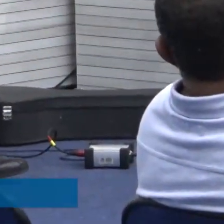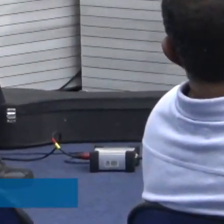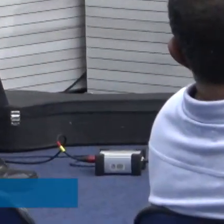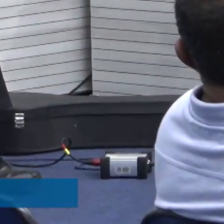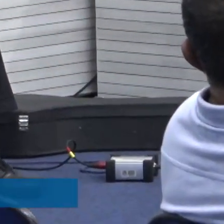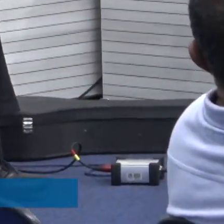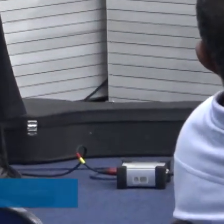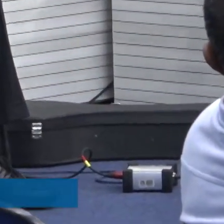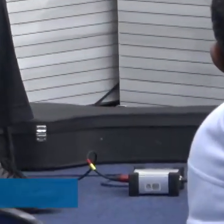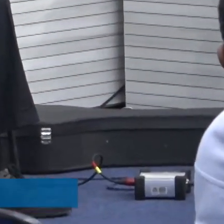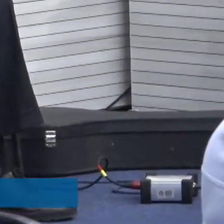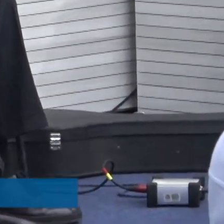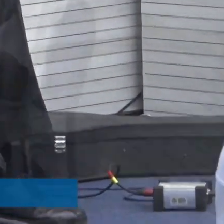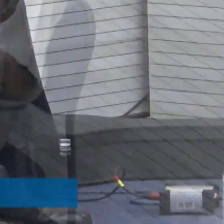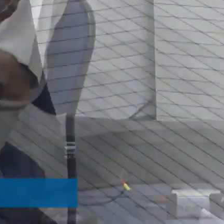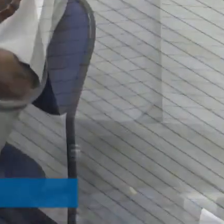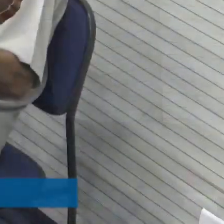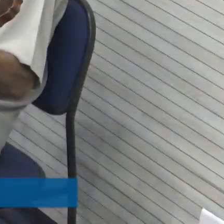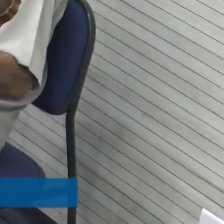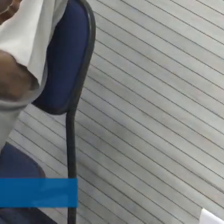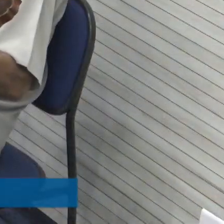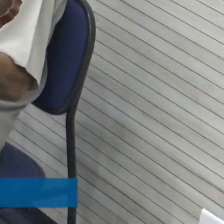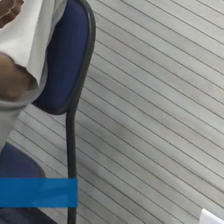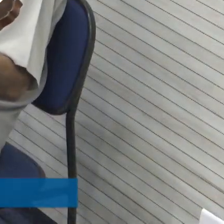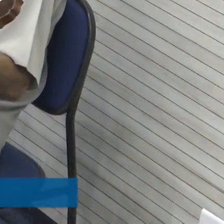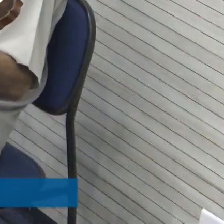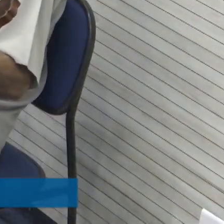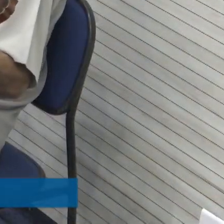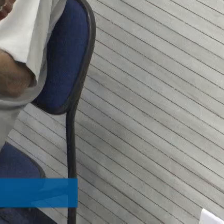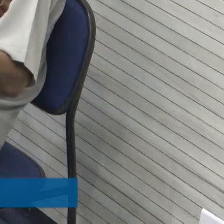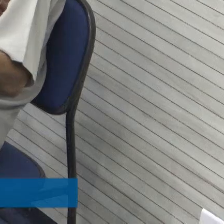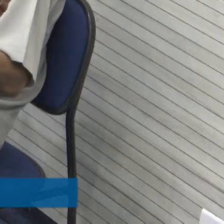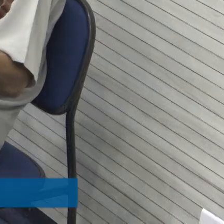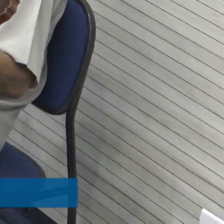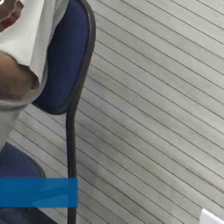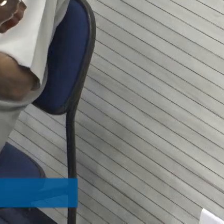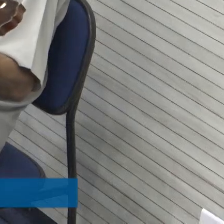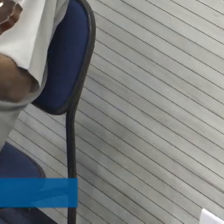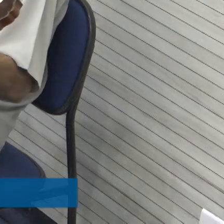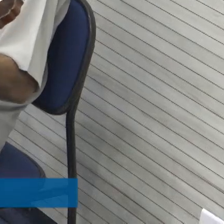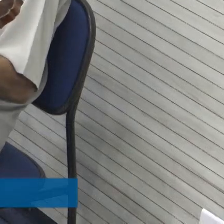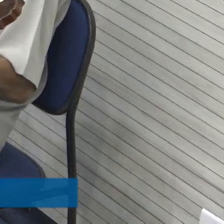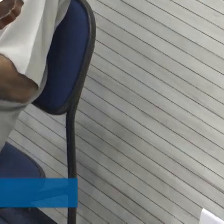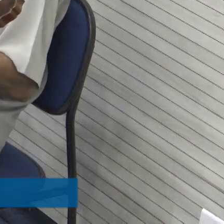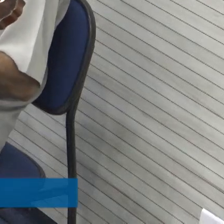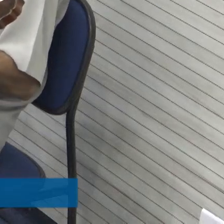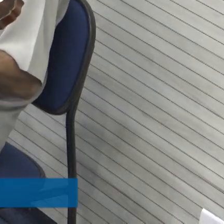Thank you.